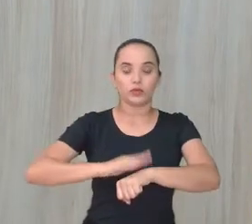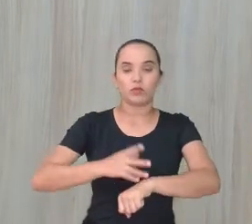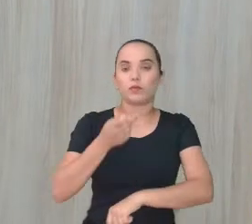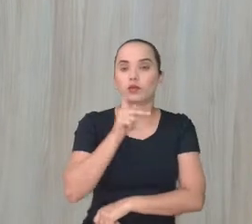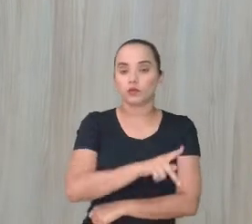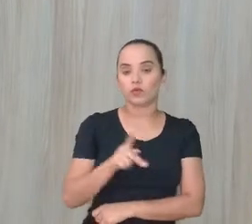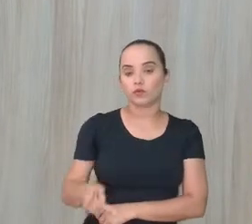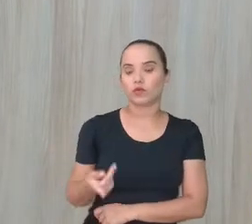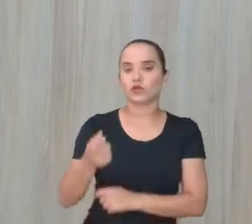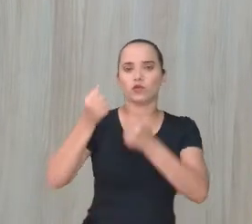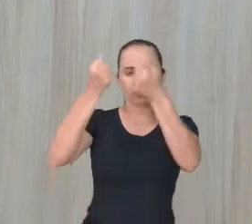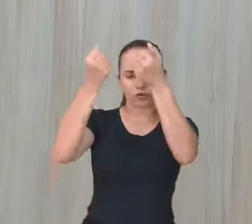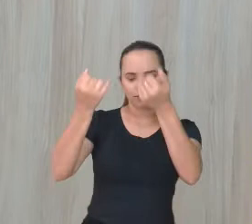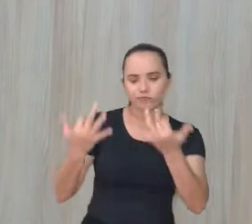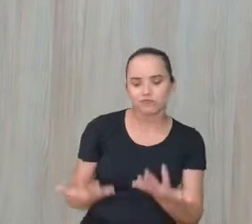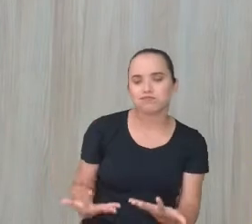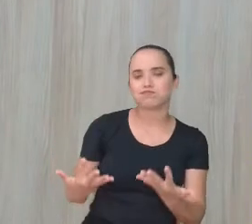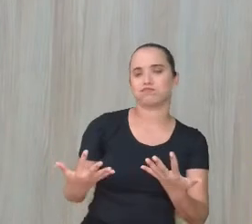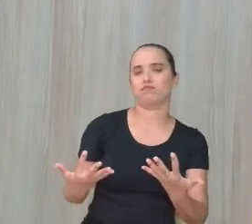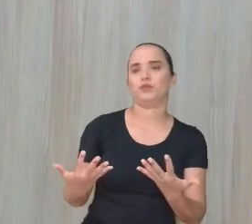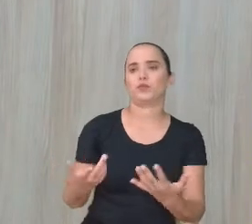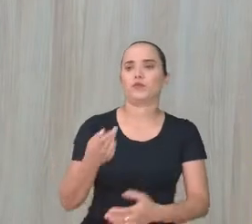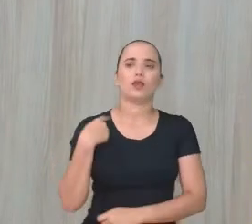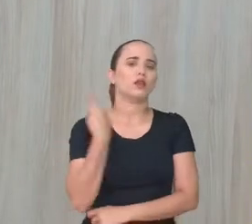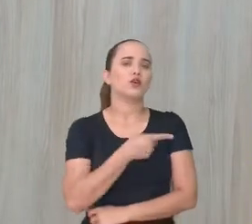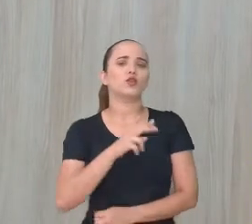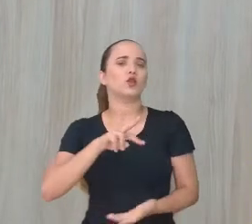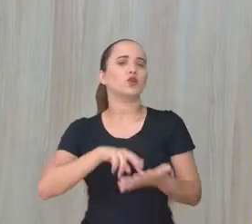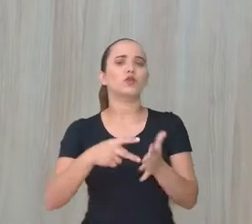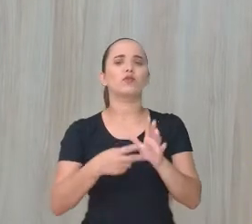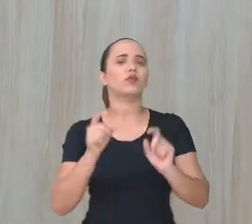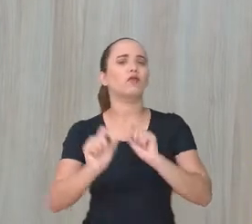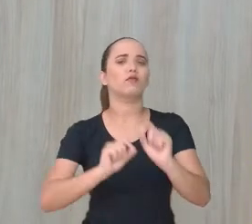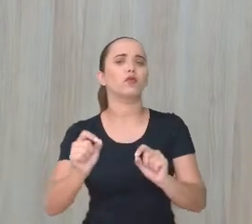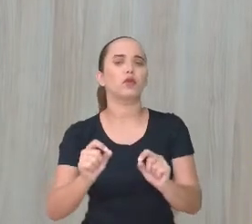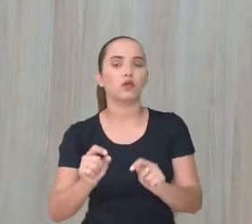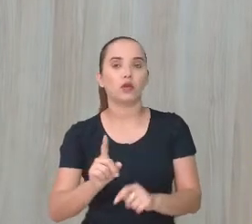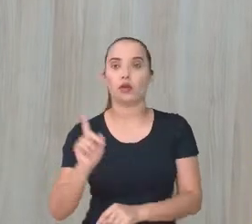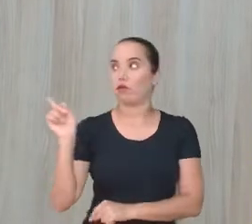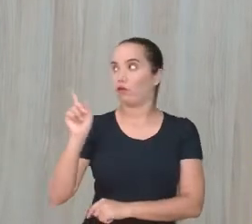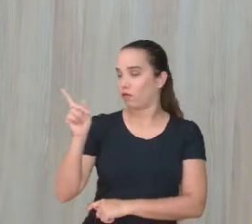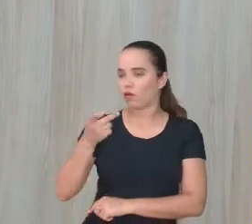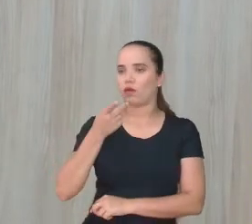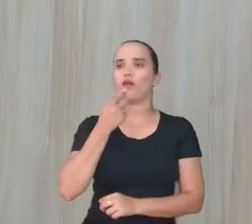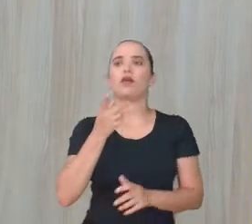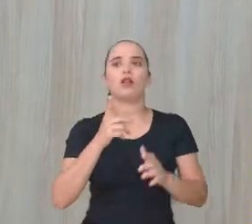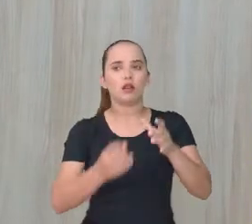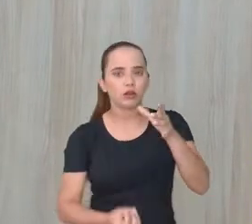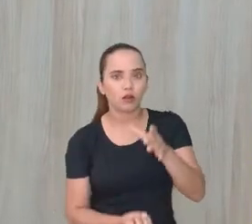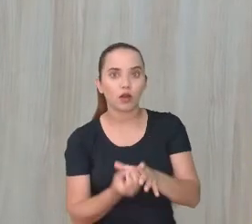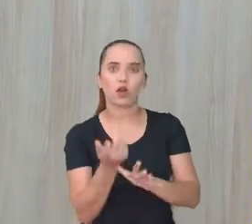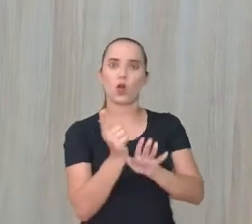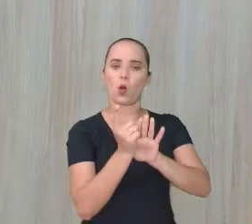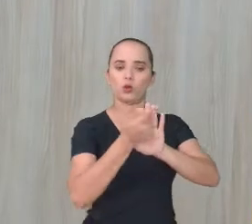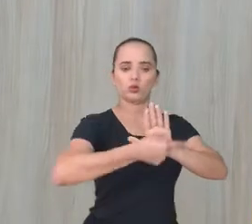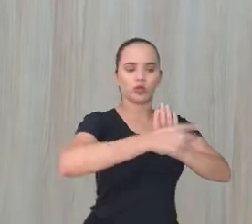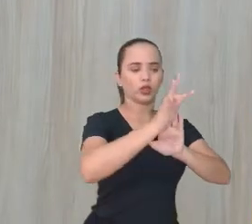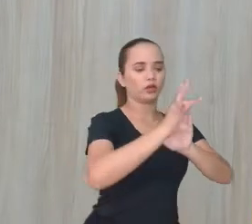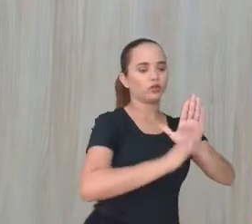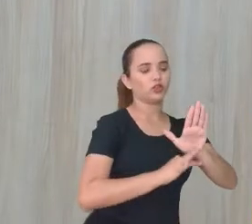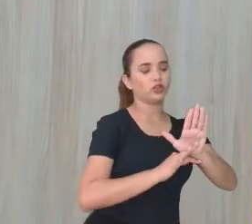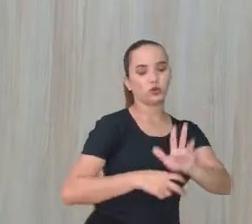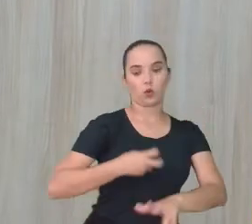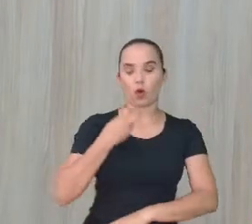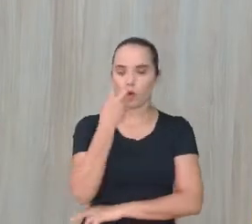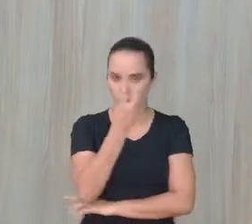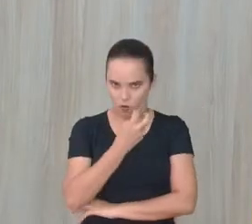fez um relato, nós estamos dizendo que ele fez um gênero textual, oral, chamado relato